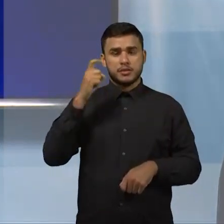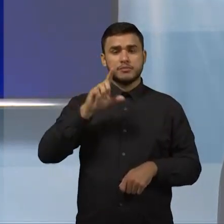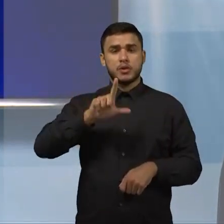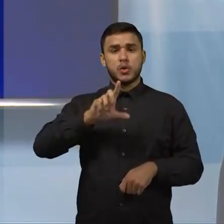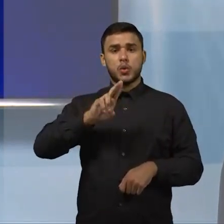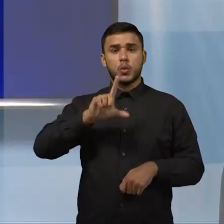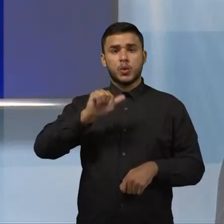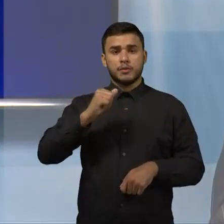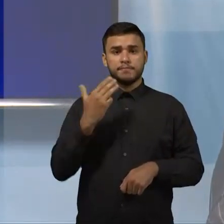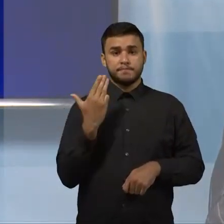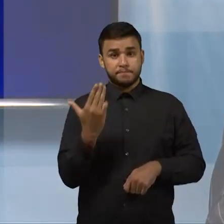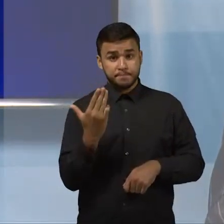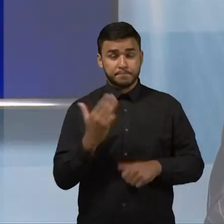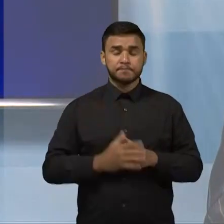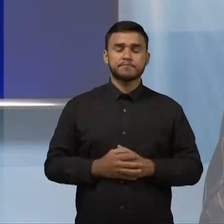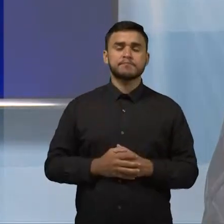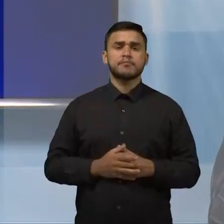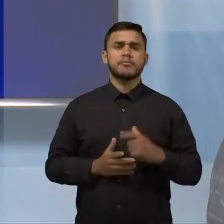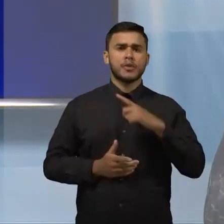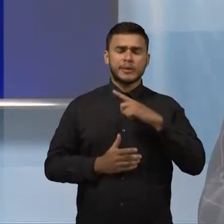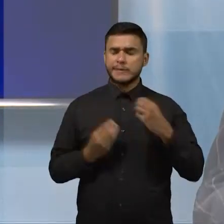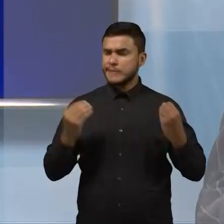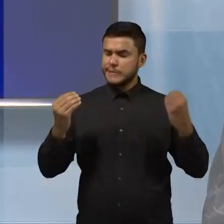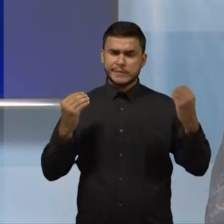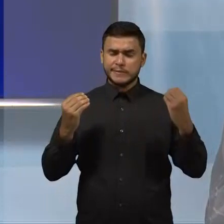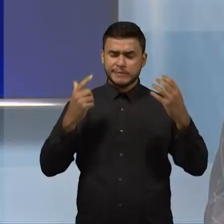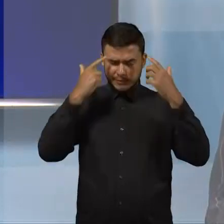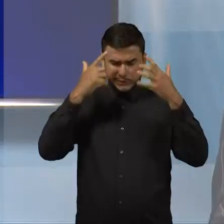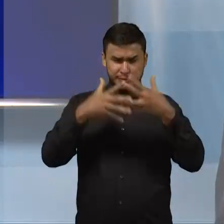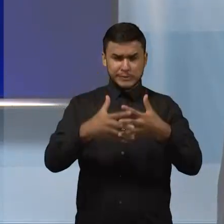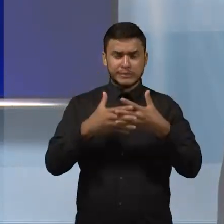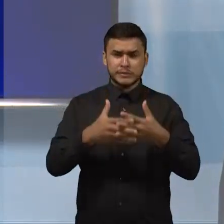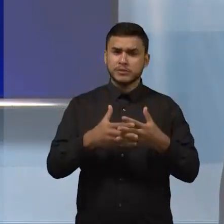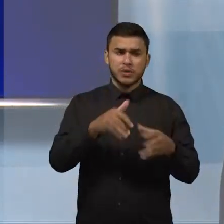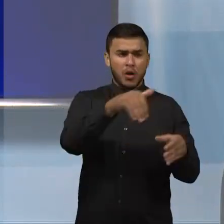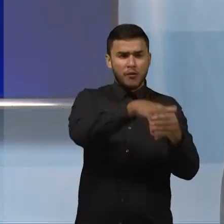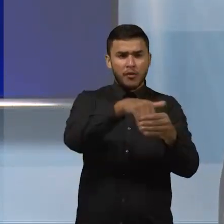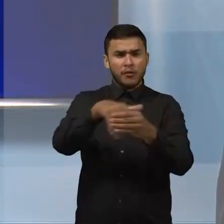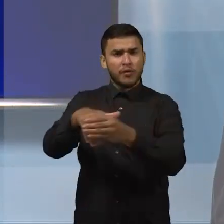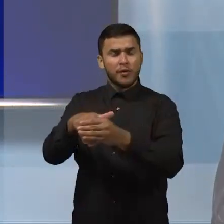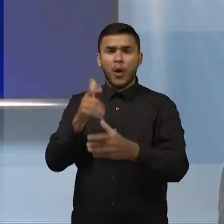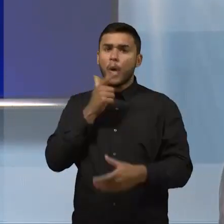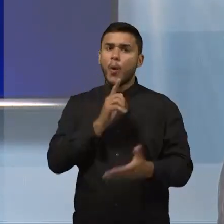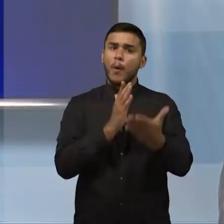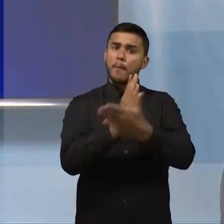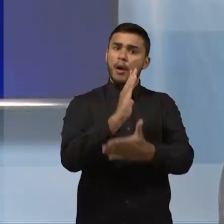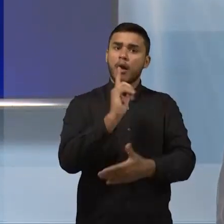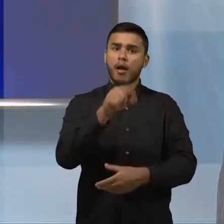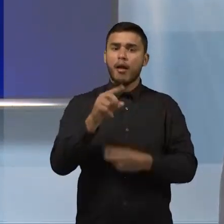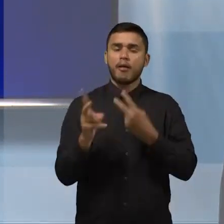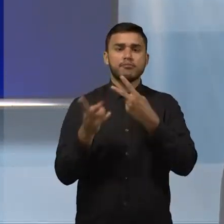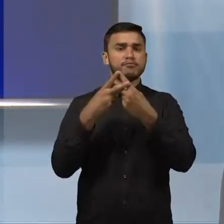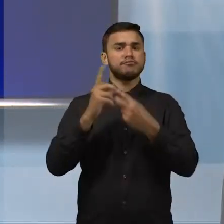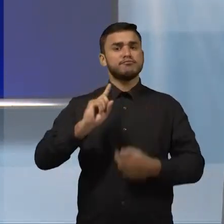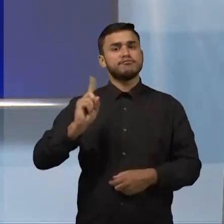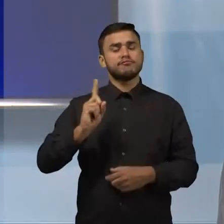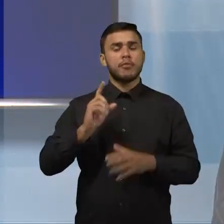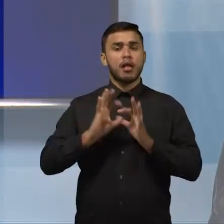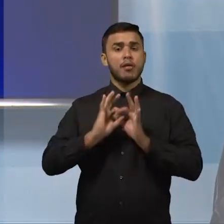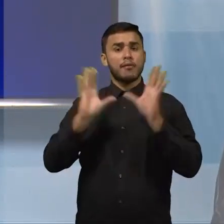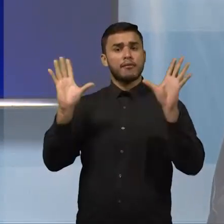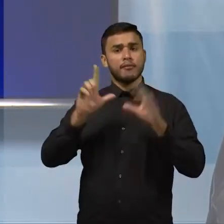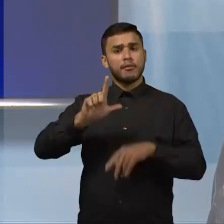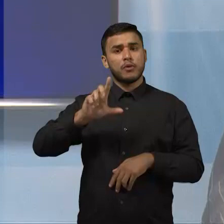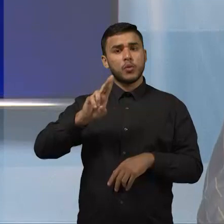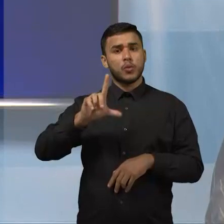Lula. Acabou sendo mais confundindo a sociedade brasileira, para muitos sem nenhum resultado prático, do que